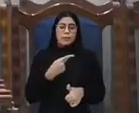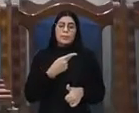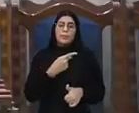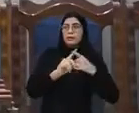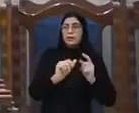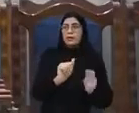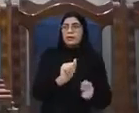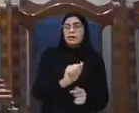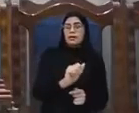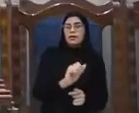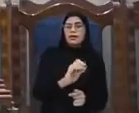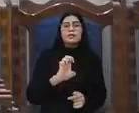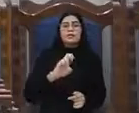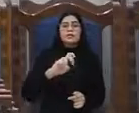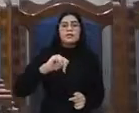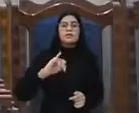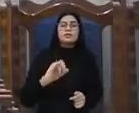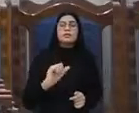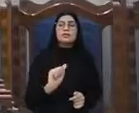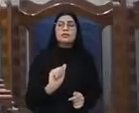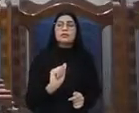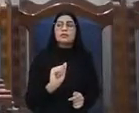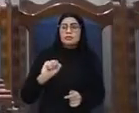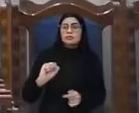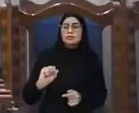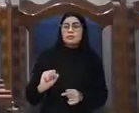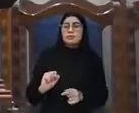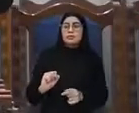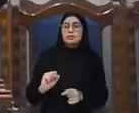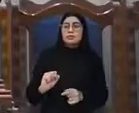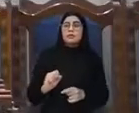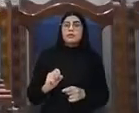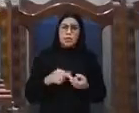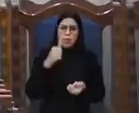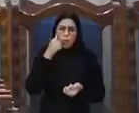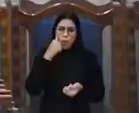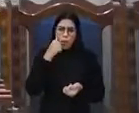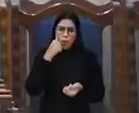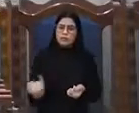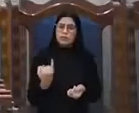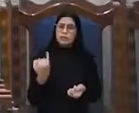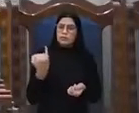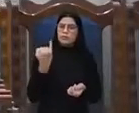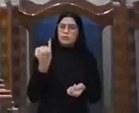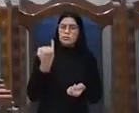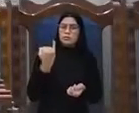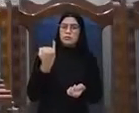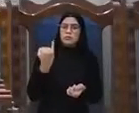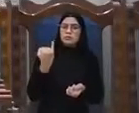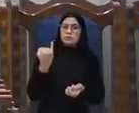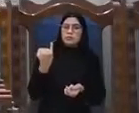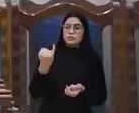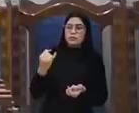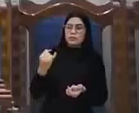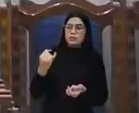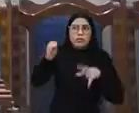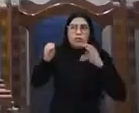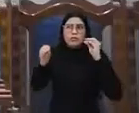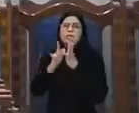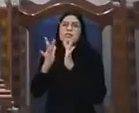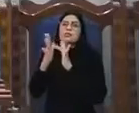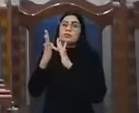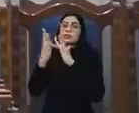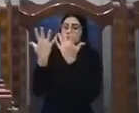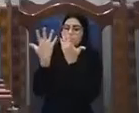por nome de Dâmaris, uma mulher muito influente na sociedade, também ouviu a mensagem e se converteu ao